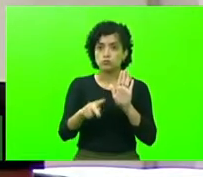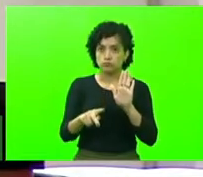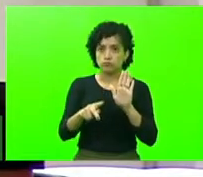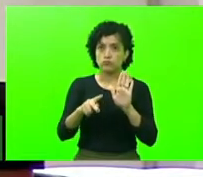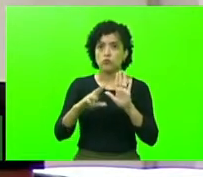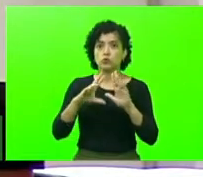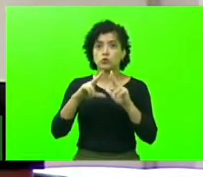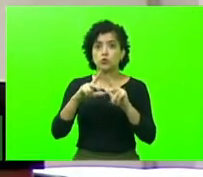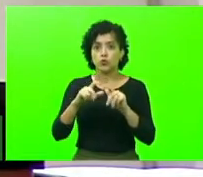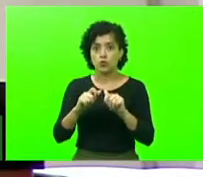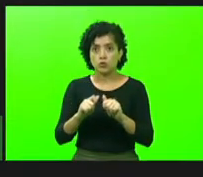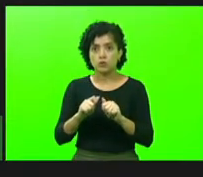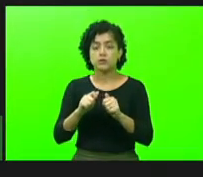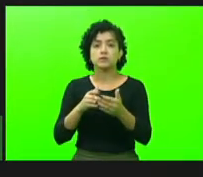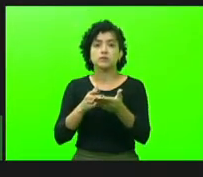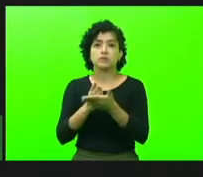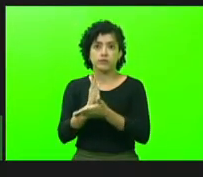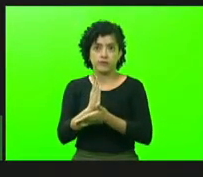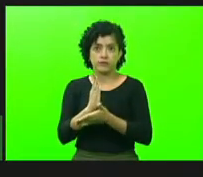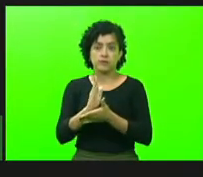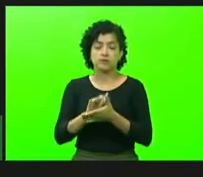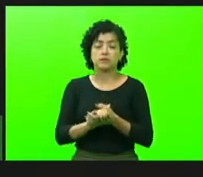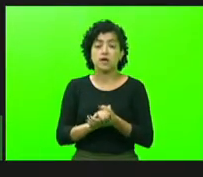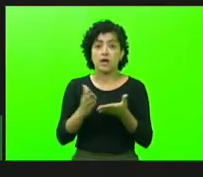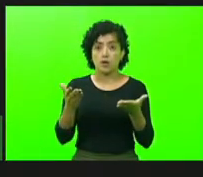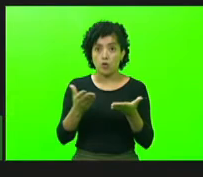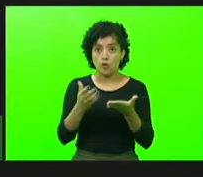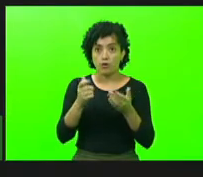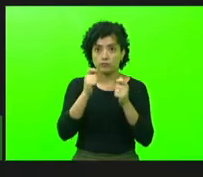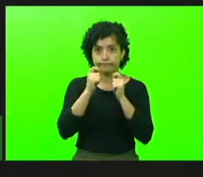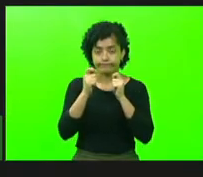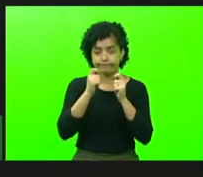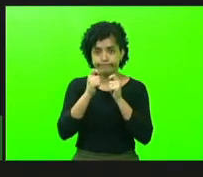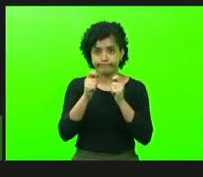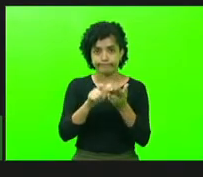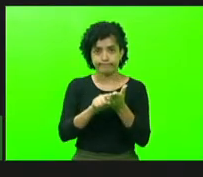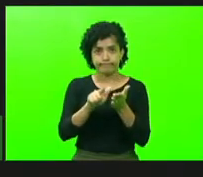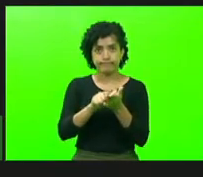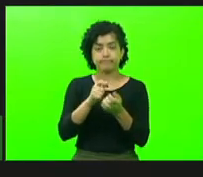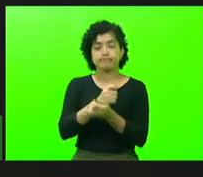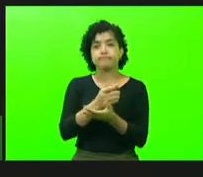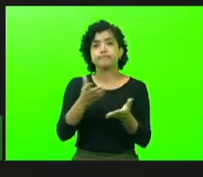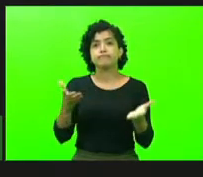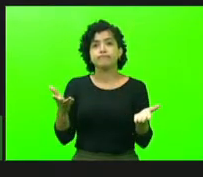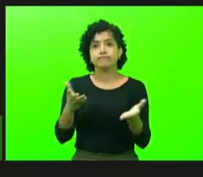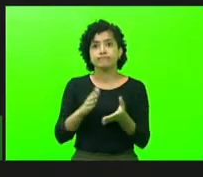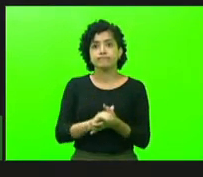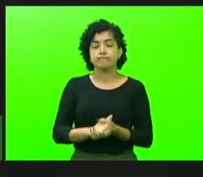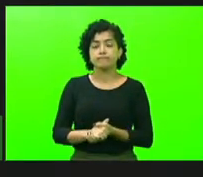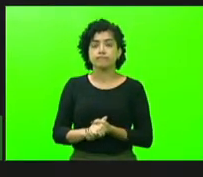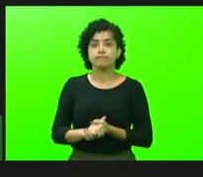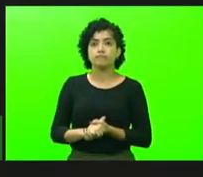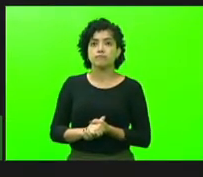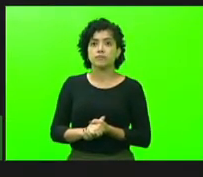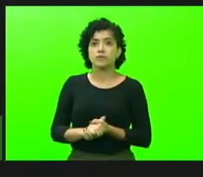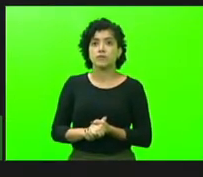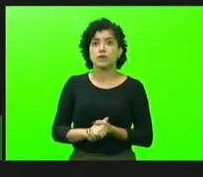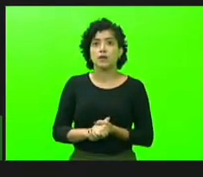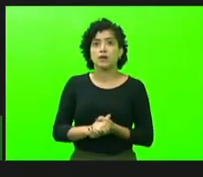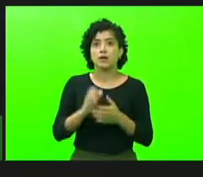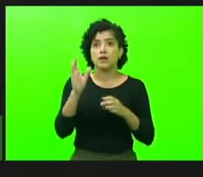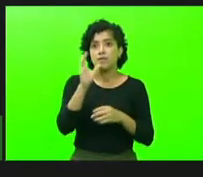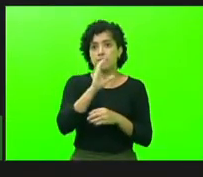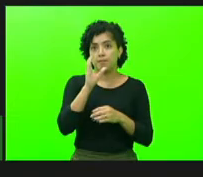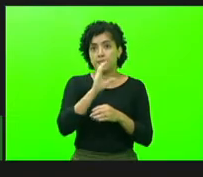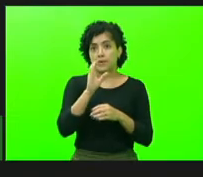atas por aprovadas. Solicito à assessoria que proceda à distribuição do expediente. Breves